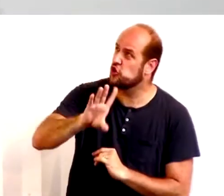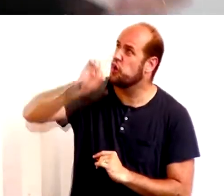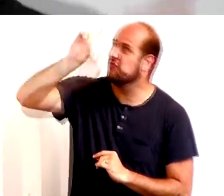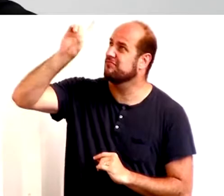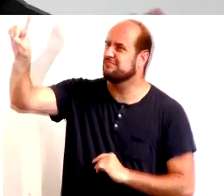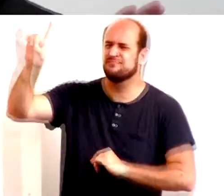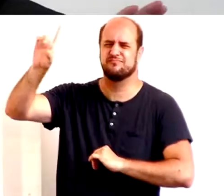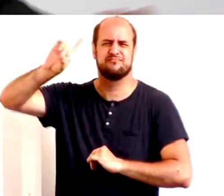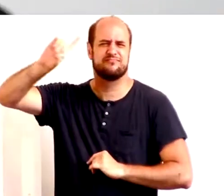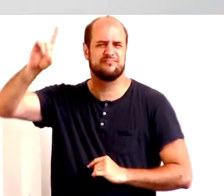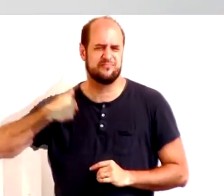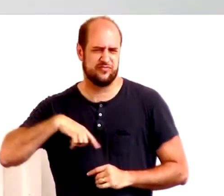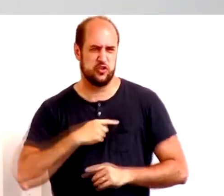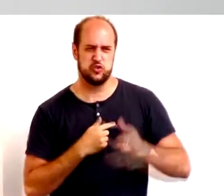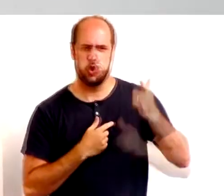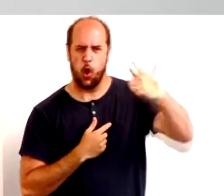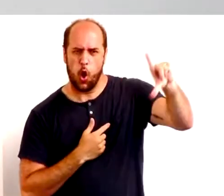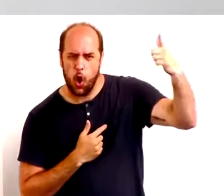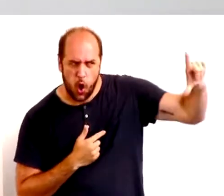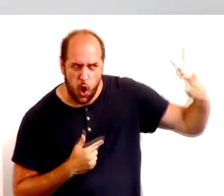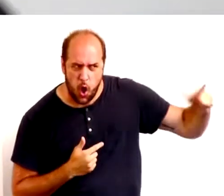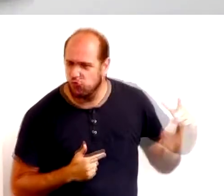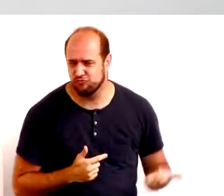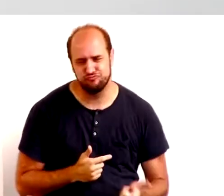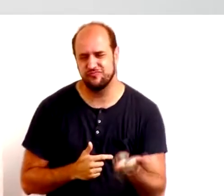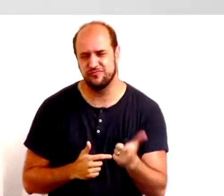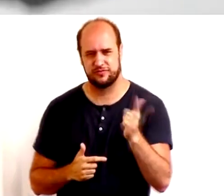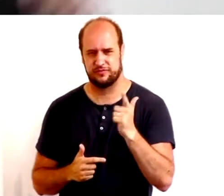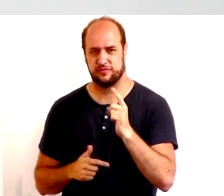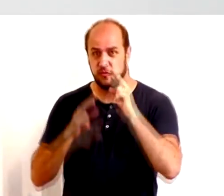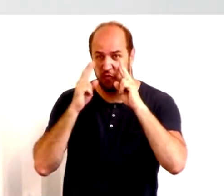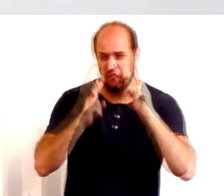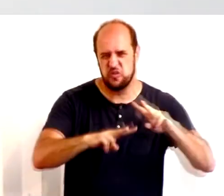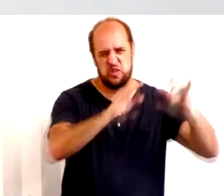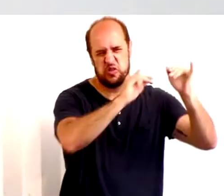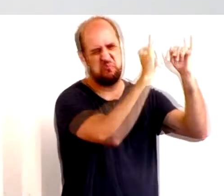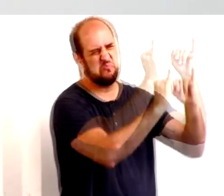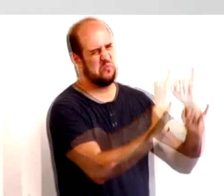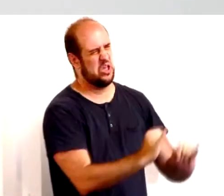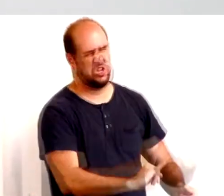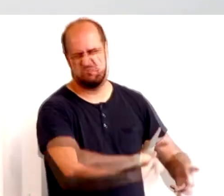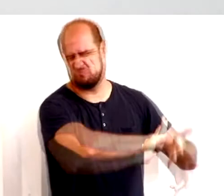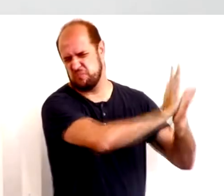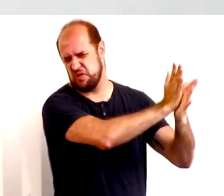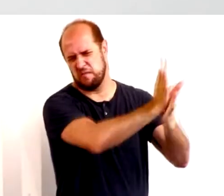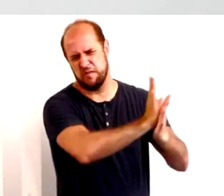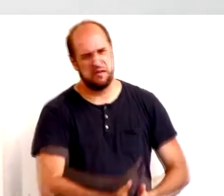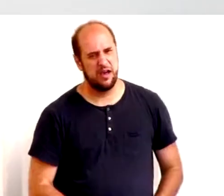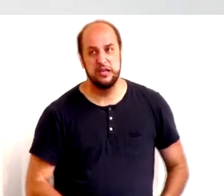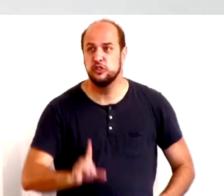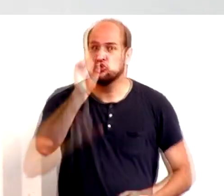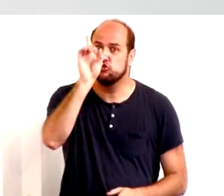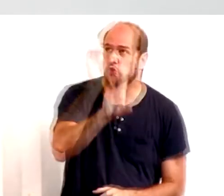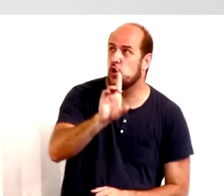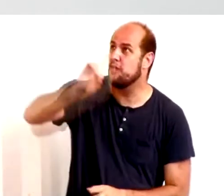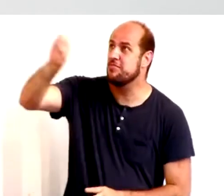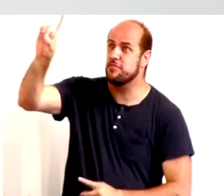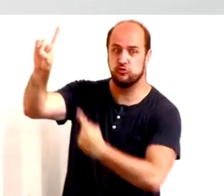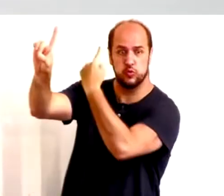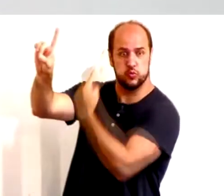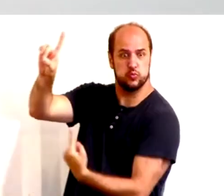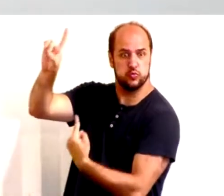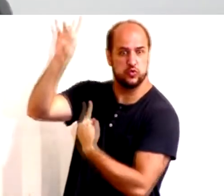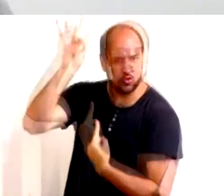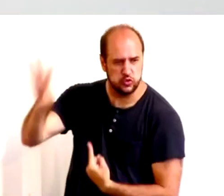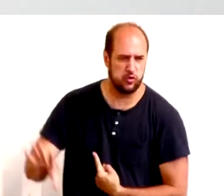não há outros deuses, ainda que vocês olhem para os montes e vejam imagens, esculturas de todos os lugares, só Ele é o vosso Deus,